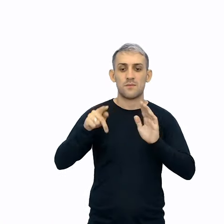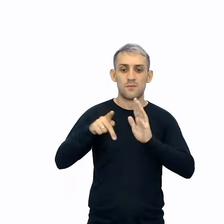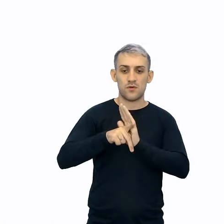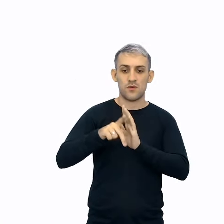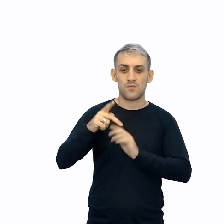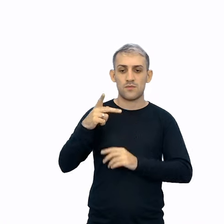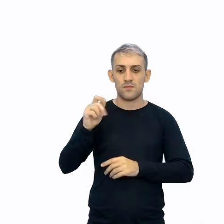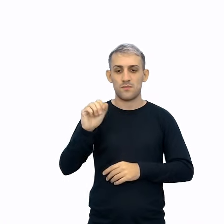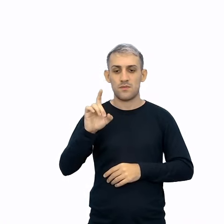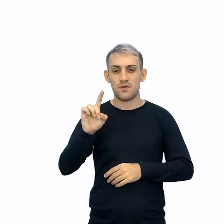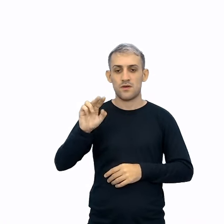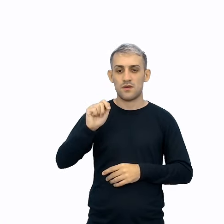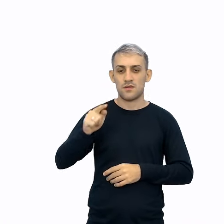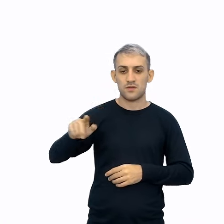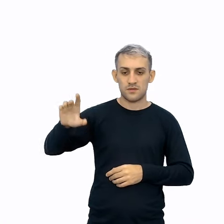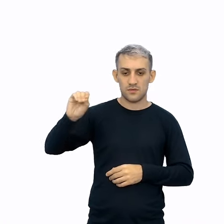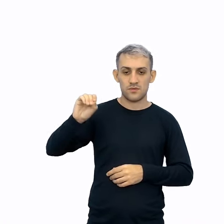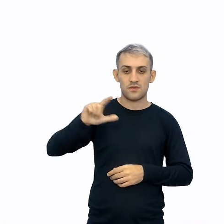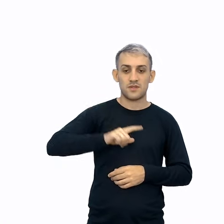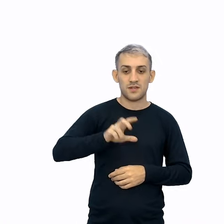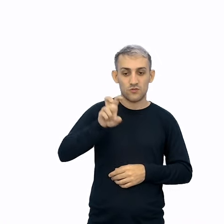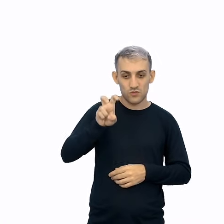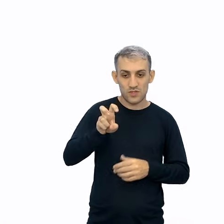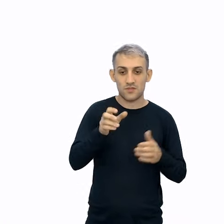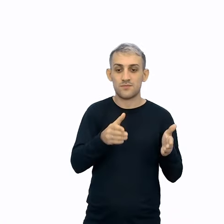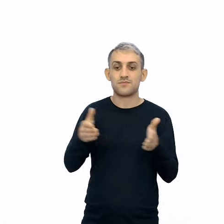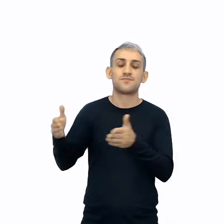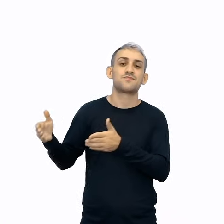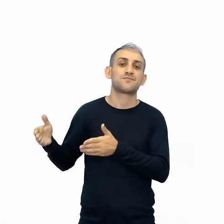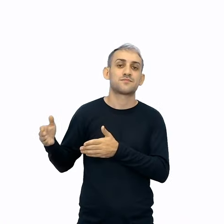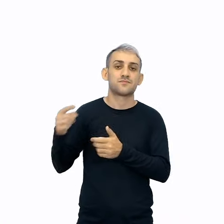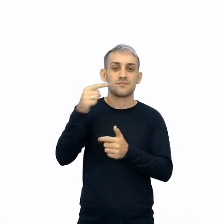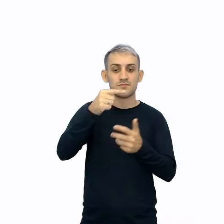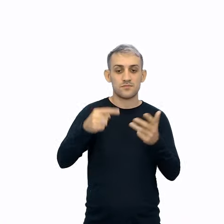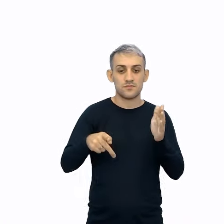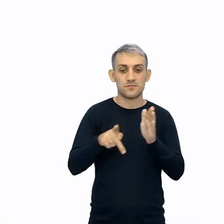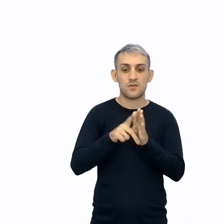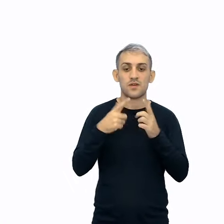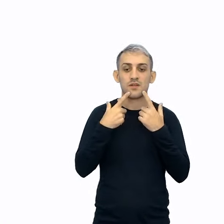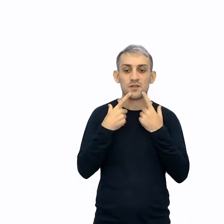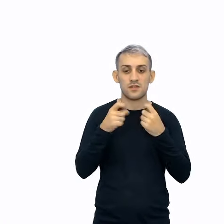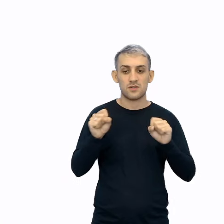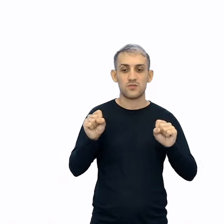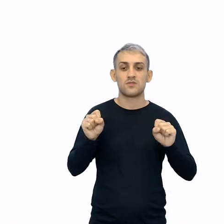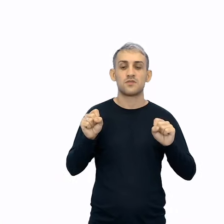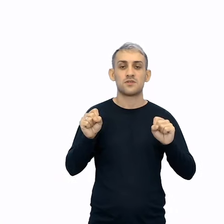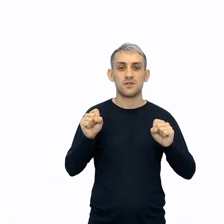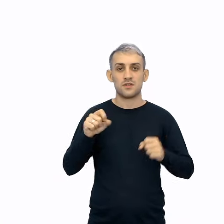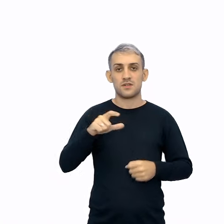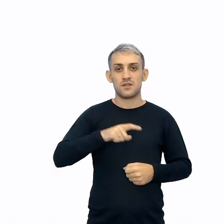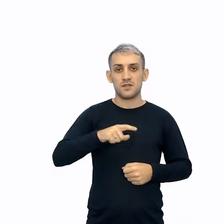no quinto passo nós temos os elementos para linguísticos que são aí as seleções dos